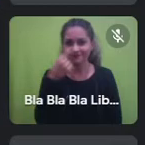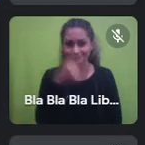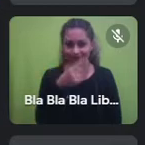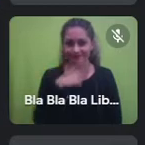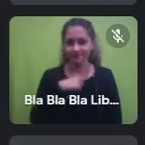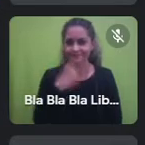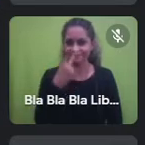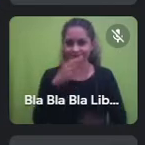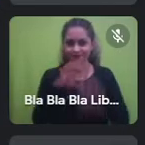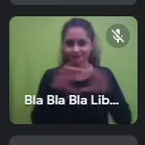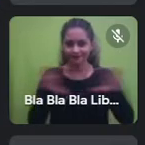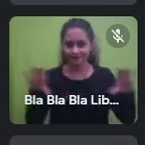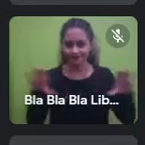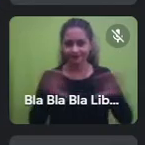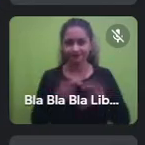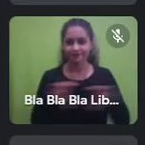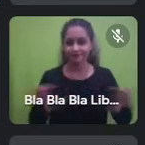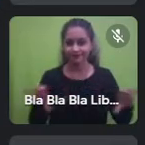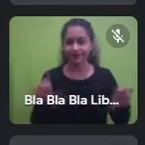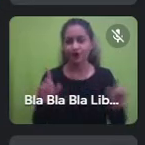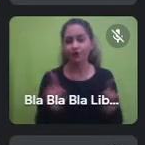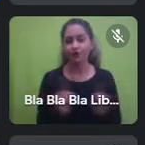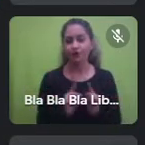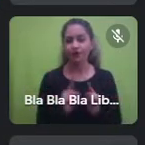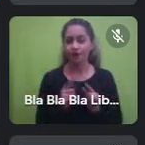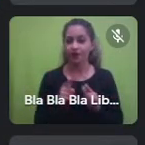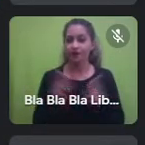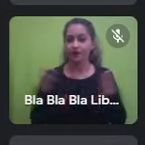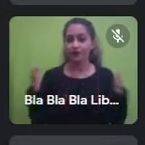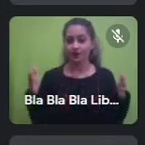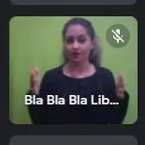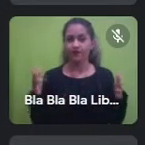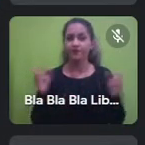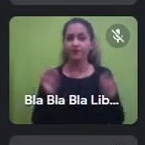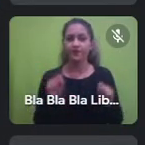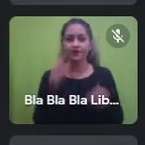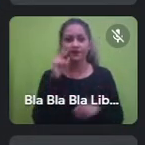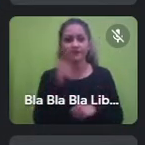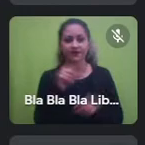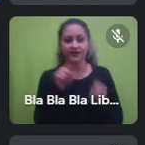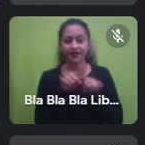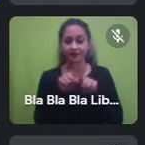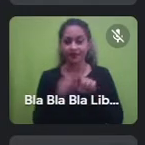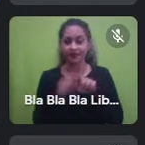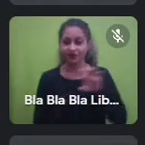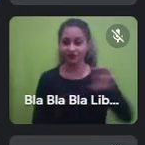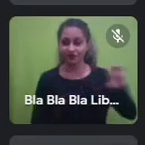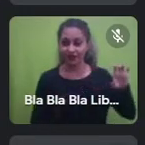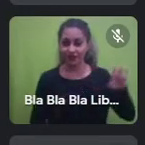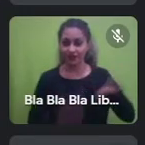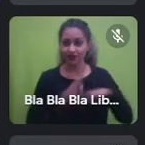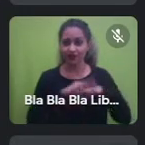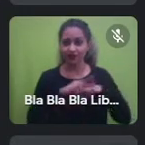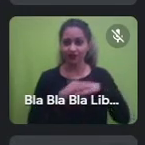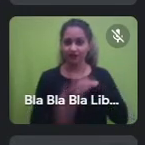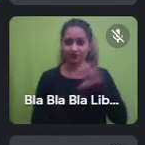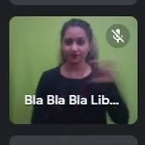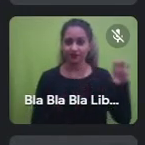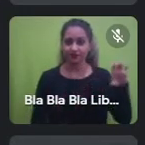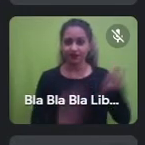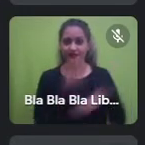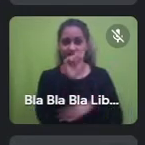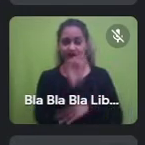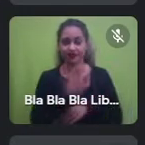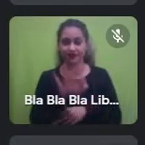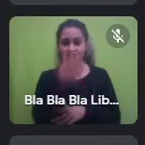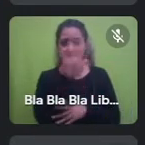um de grosso calibre e um menor. Vocês podem ver também aqui à esquerda umas imagens,